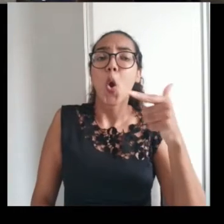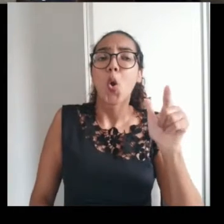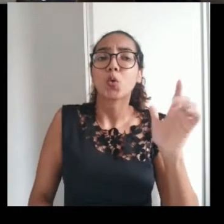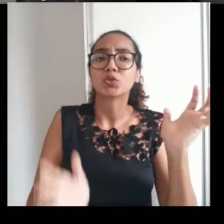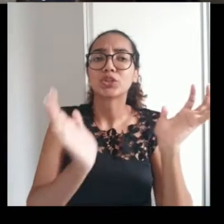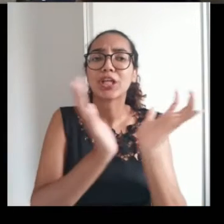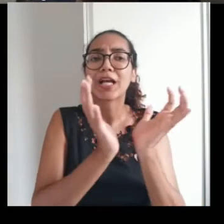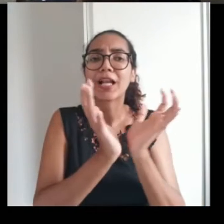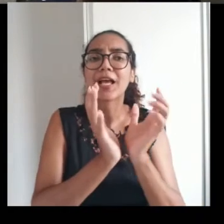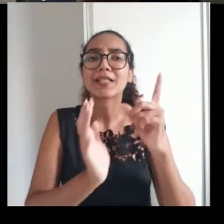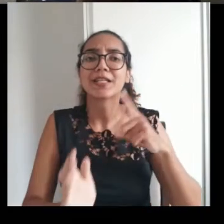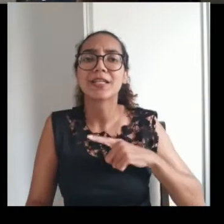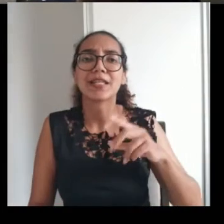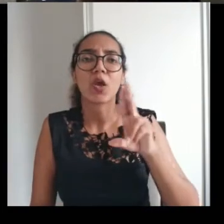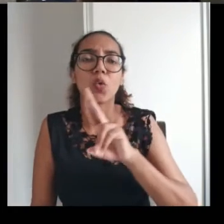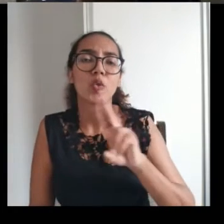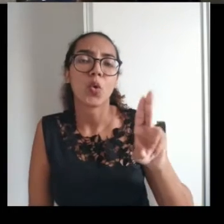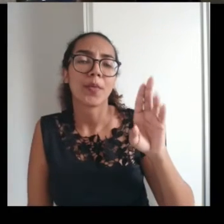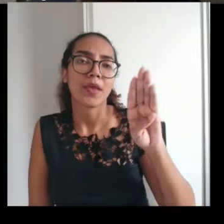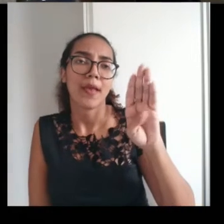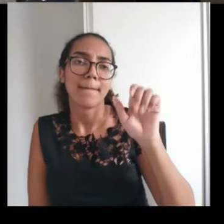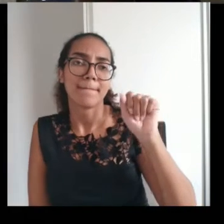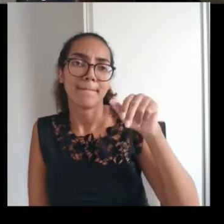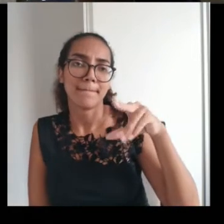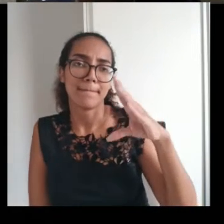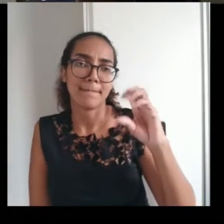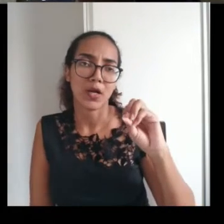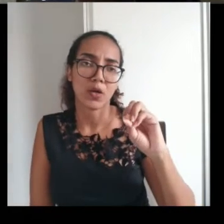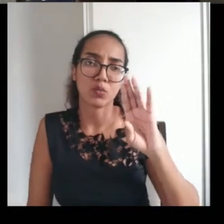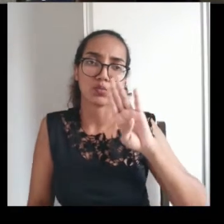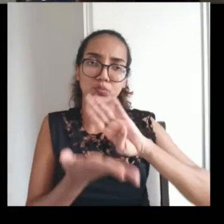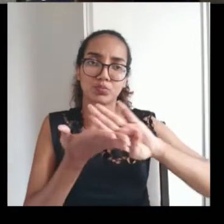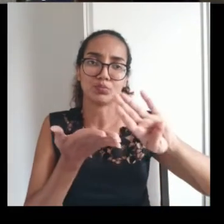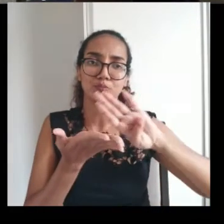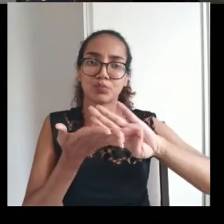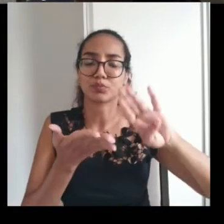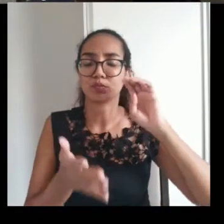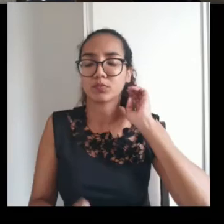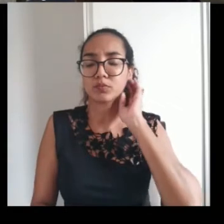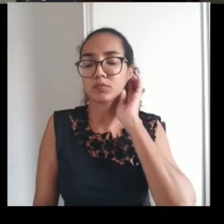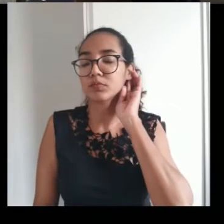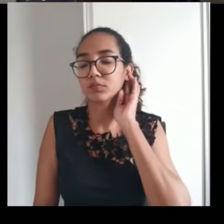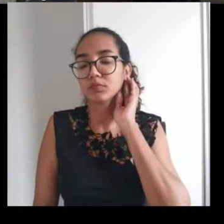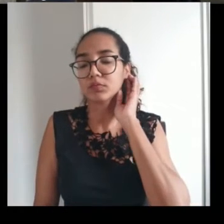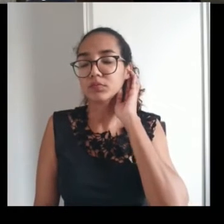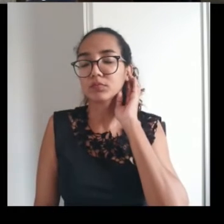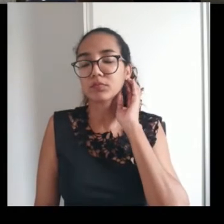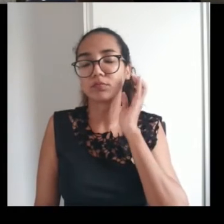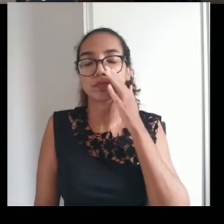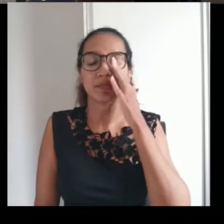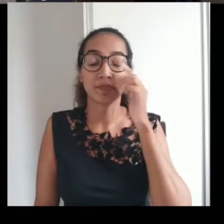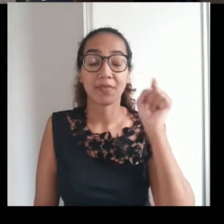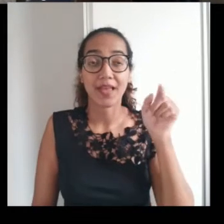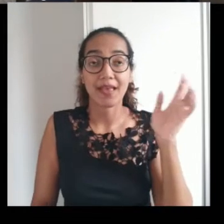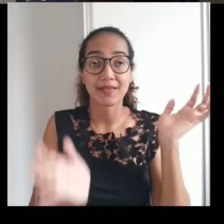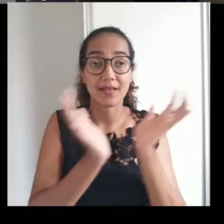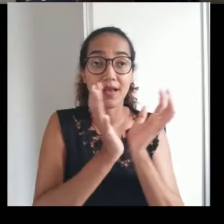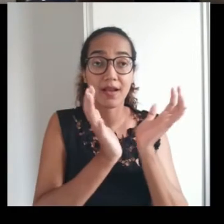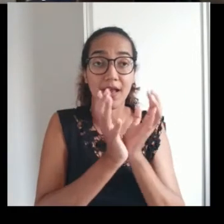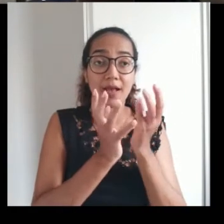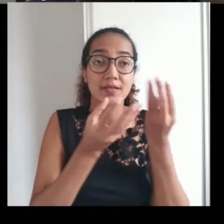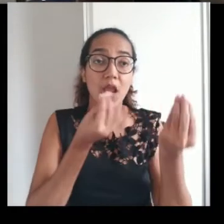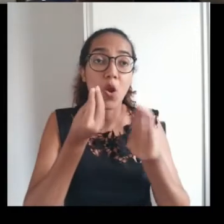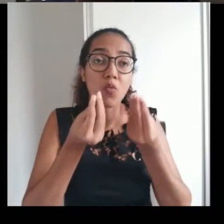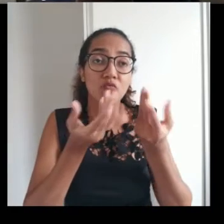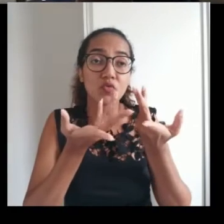que está sendo chamada de banco, tá? Essa classe, a gente também define ela como sendo um cadastro ou